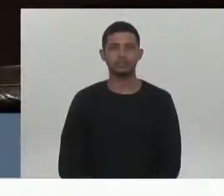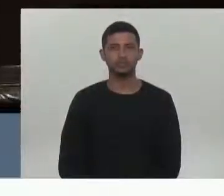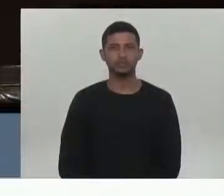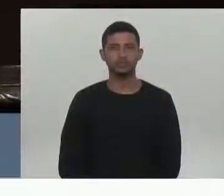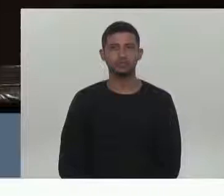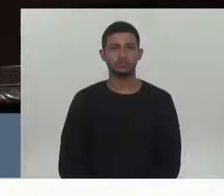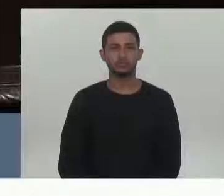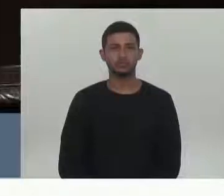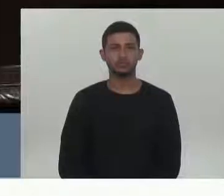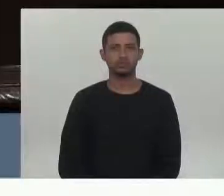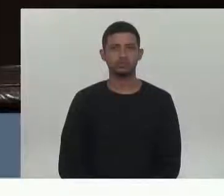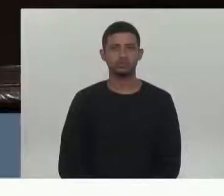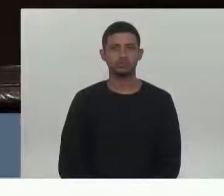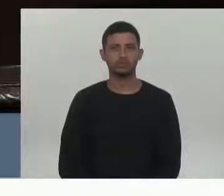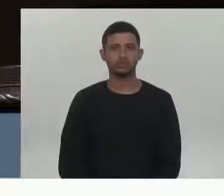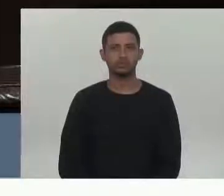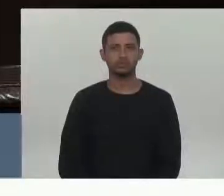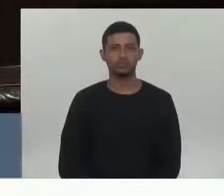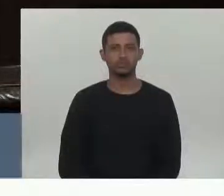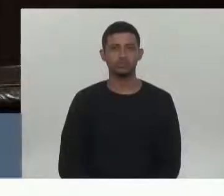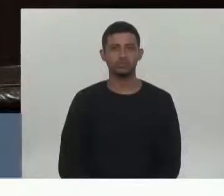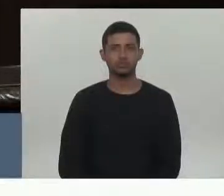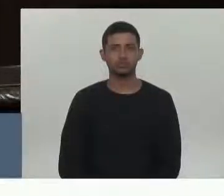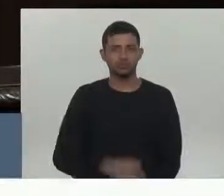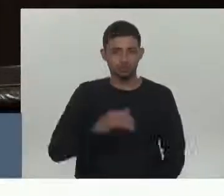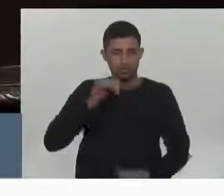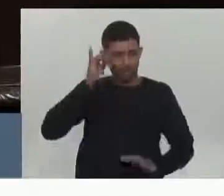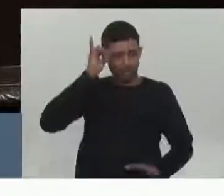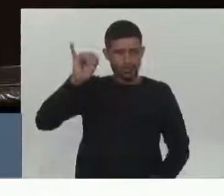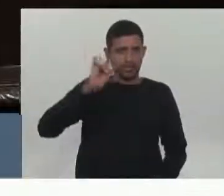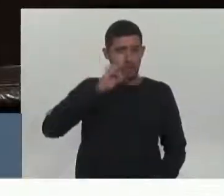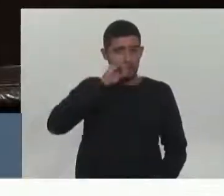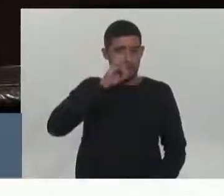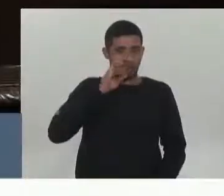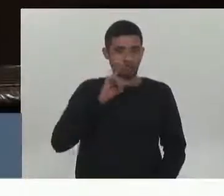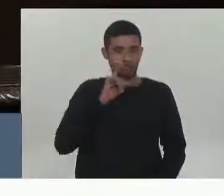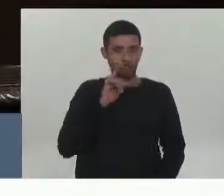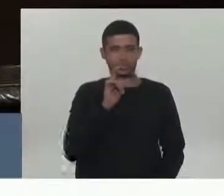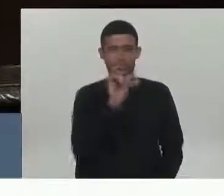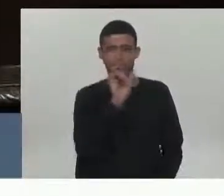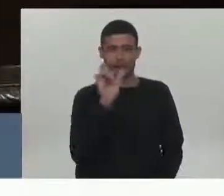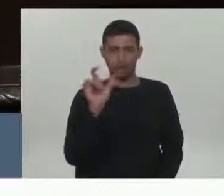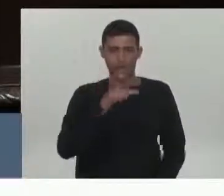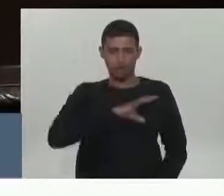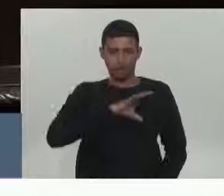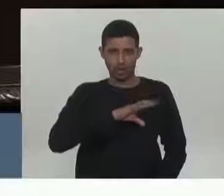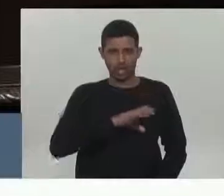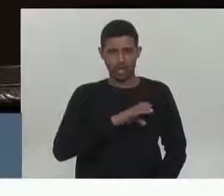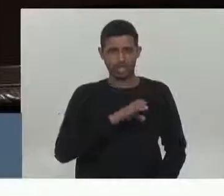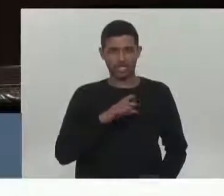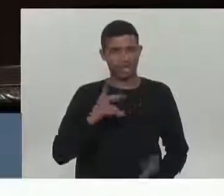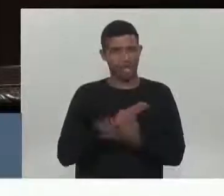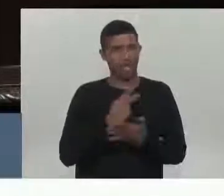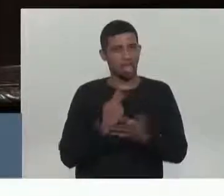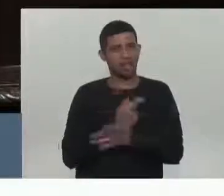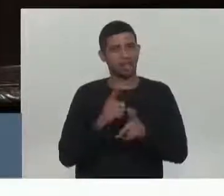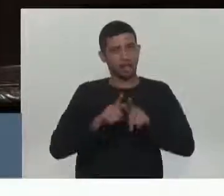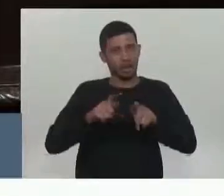Não cometemos o risco de assaltarmos a gramática. Senhora presidente,